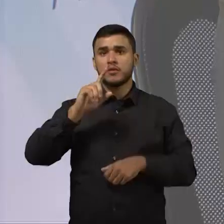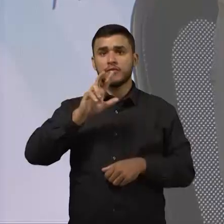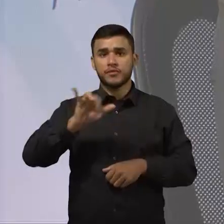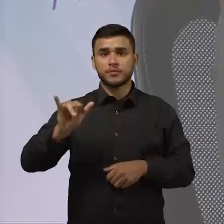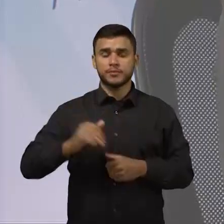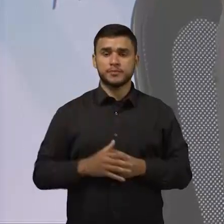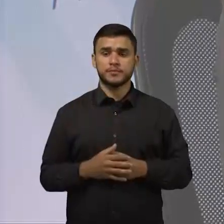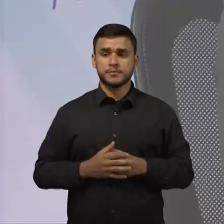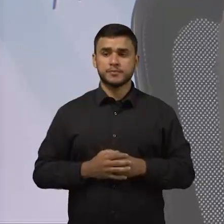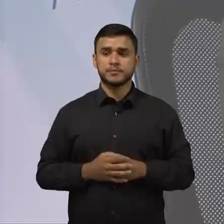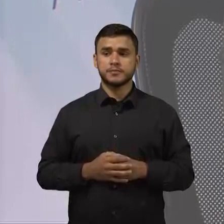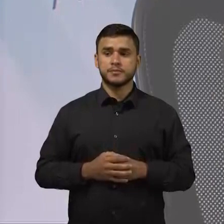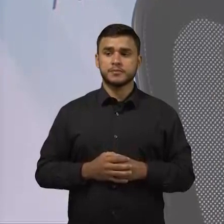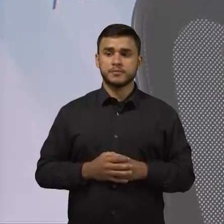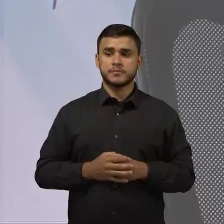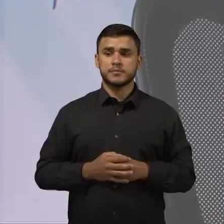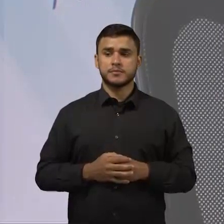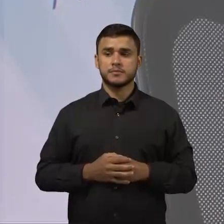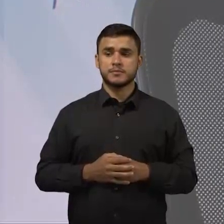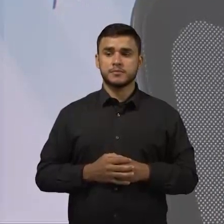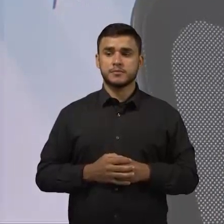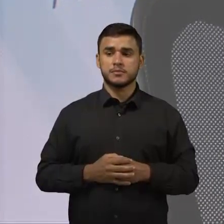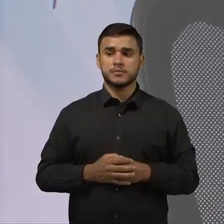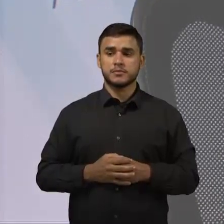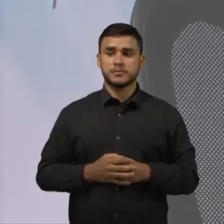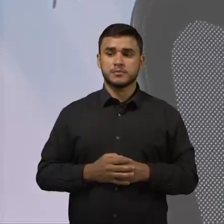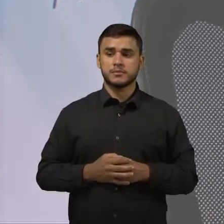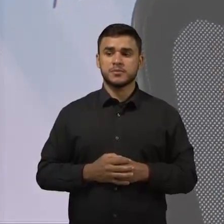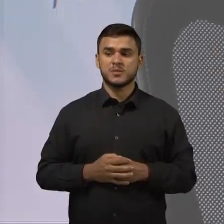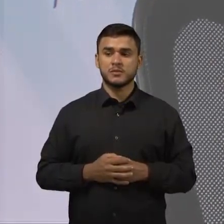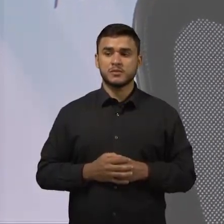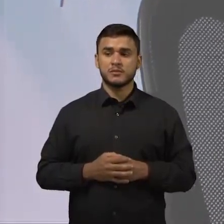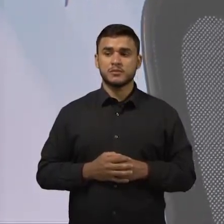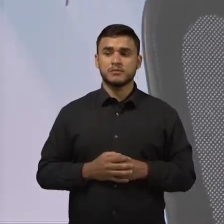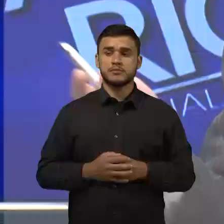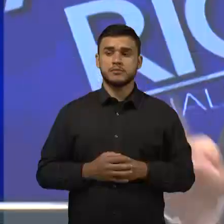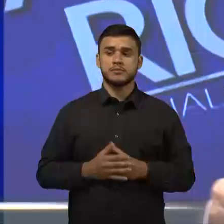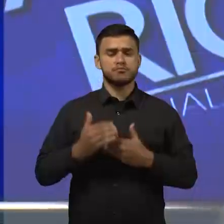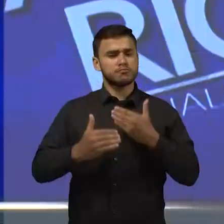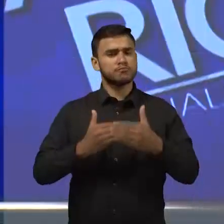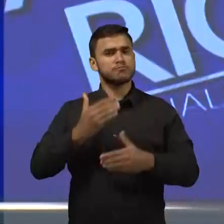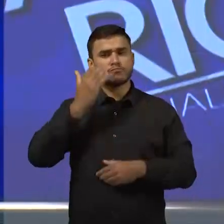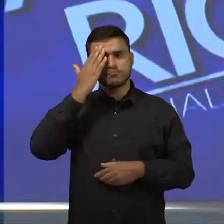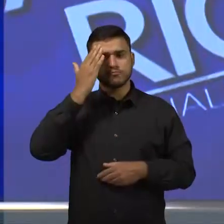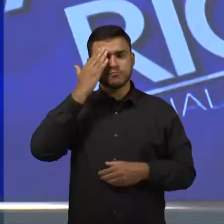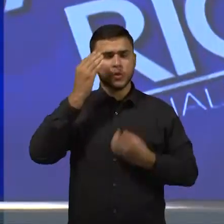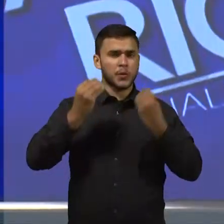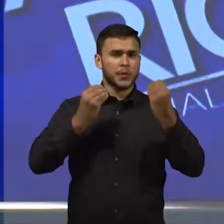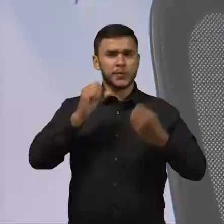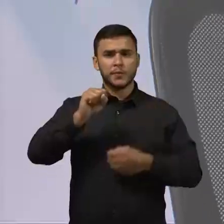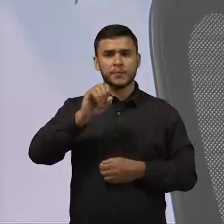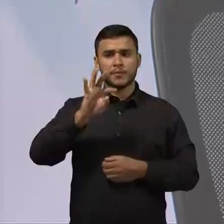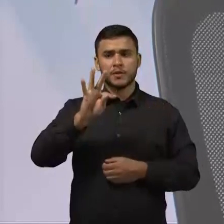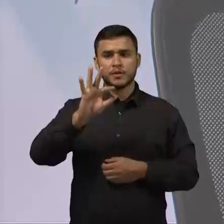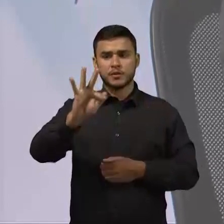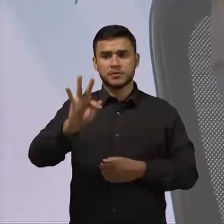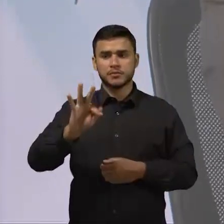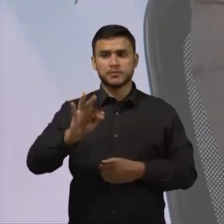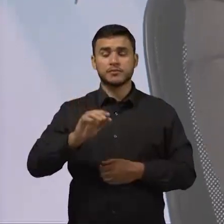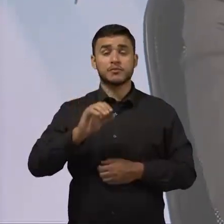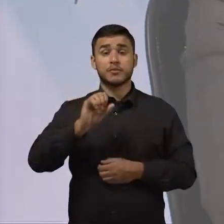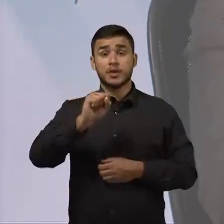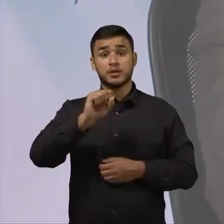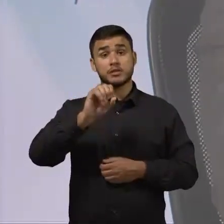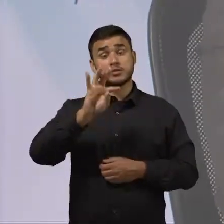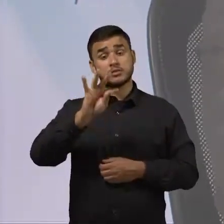mesmo manifestou. Não, eu estou só dizendo assim, o fato, ele disse que estava tentando claro evoluir o entendimento do STJ, para o STJ. Não, eu estou só dizendo